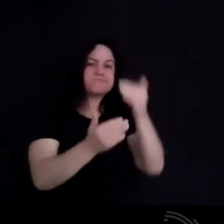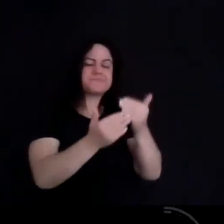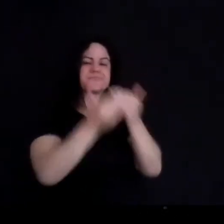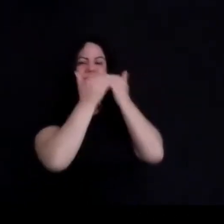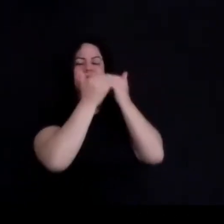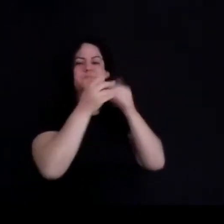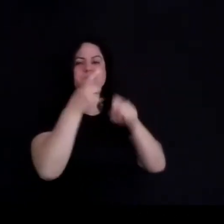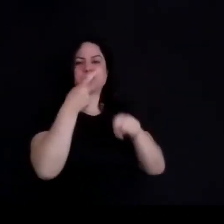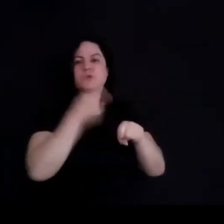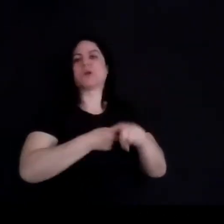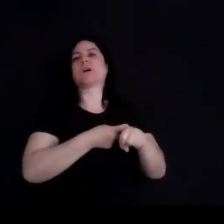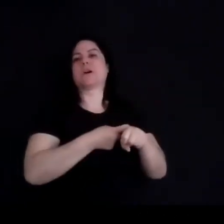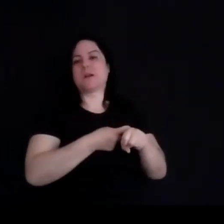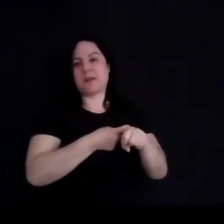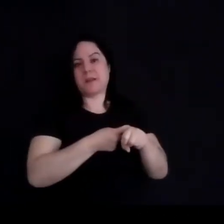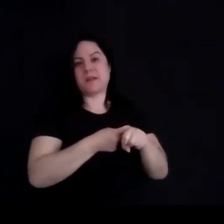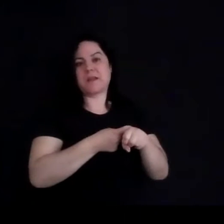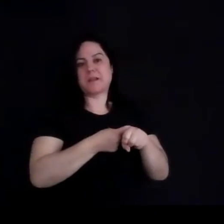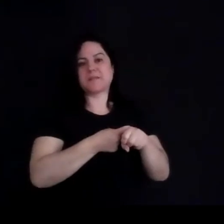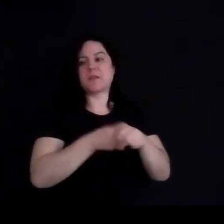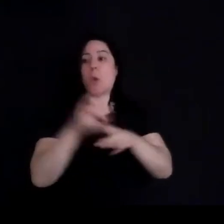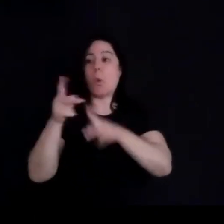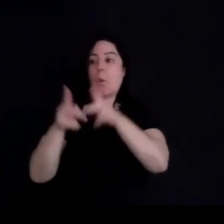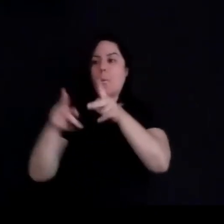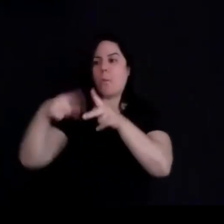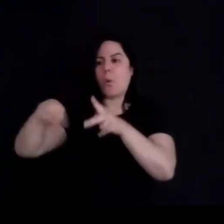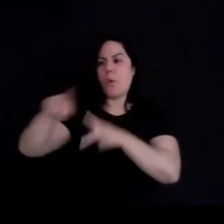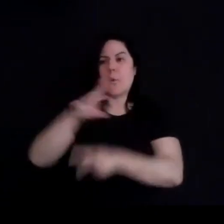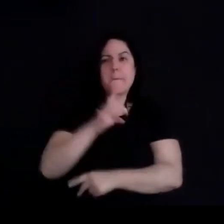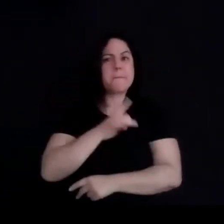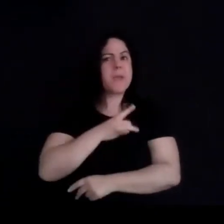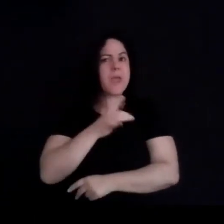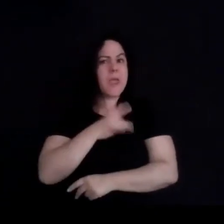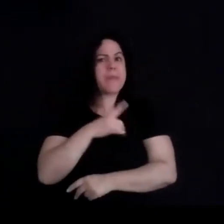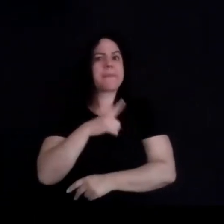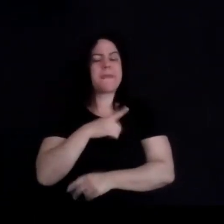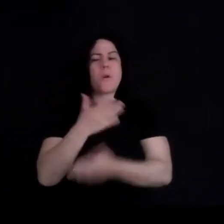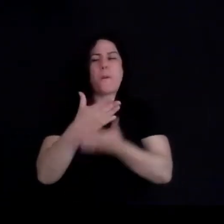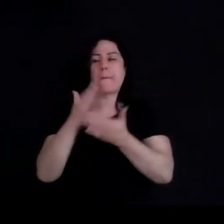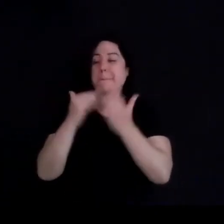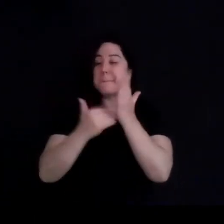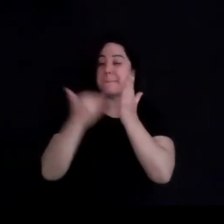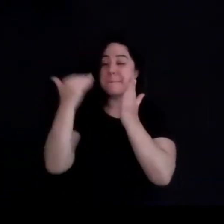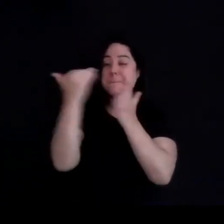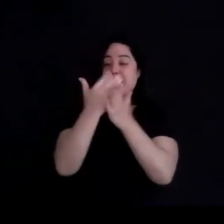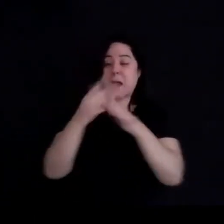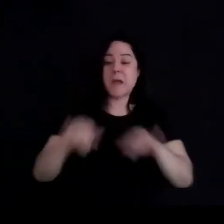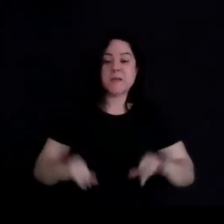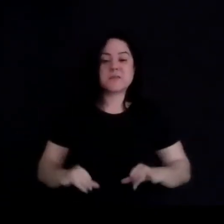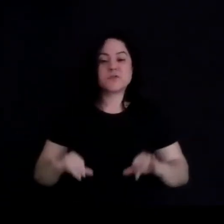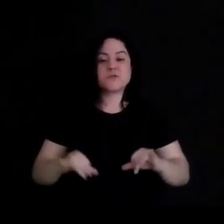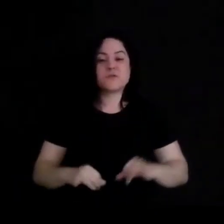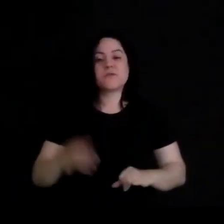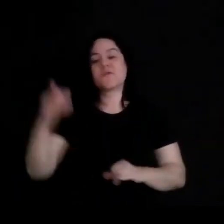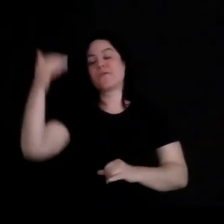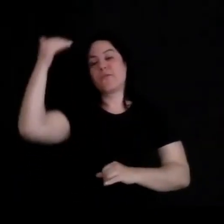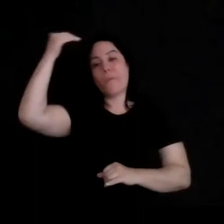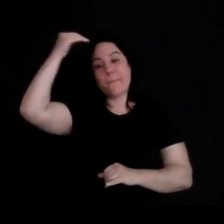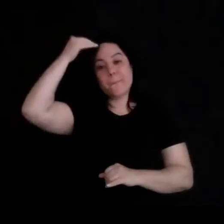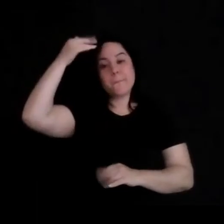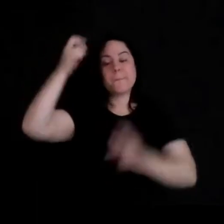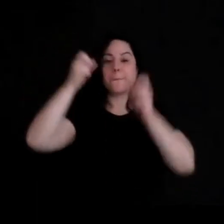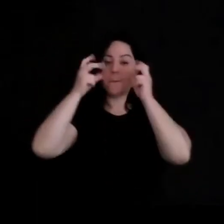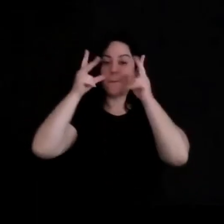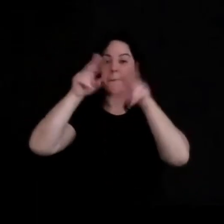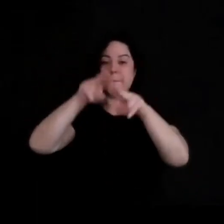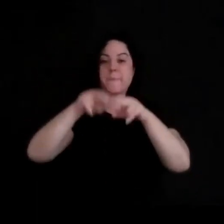dureza. O povo ficou com medo, passou a sofrer mais, culpou Moisés por essa situação, e